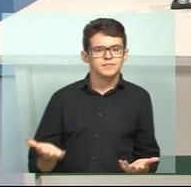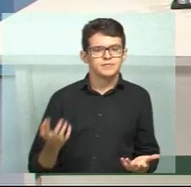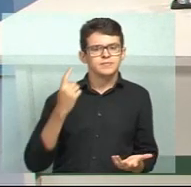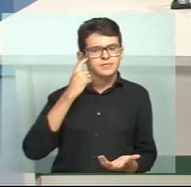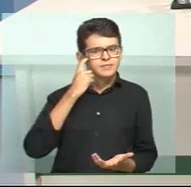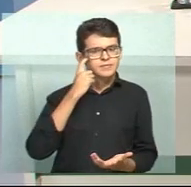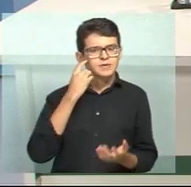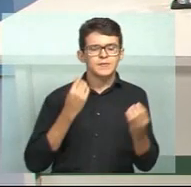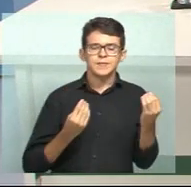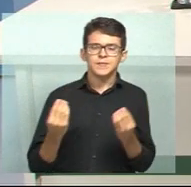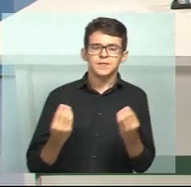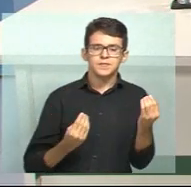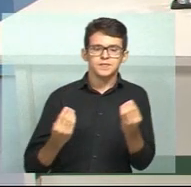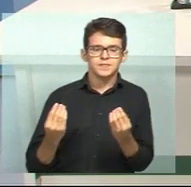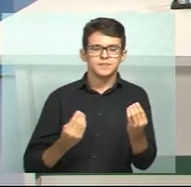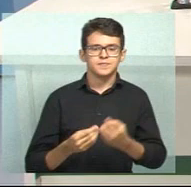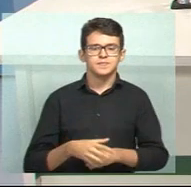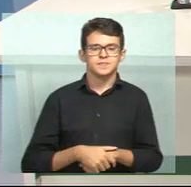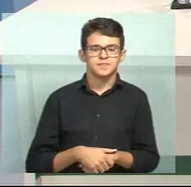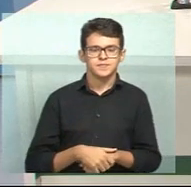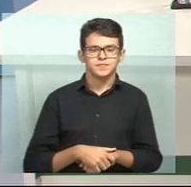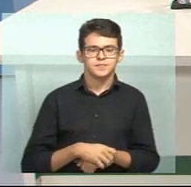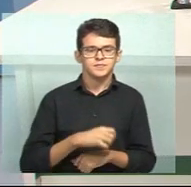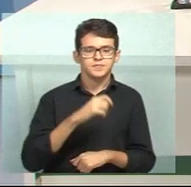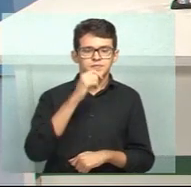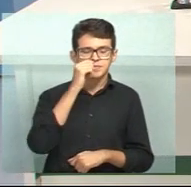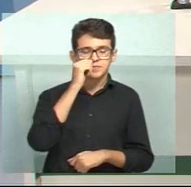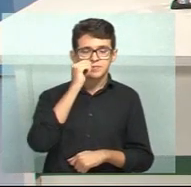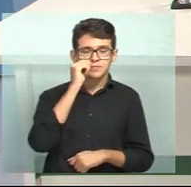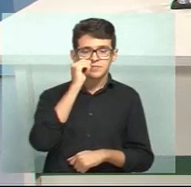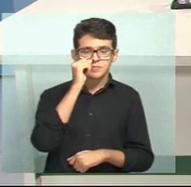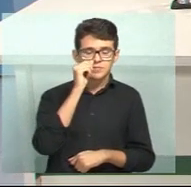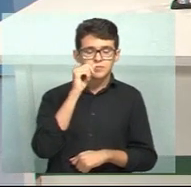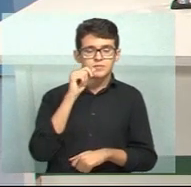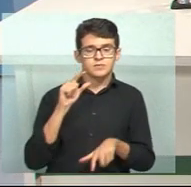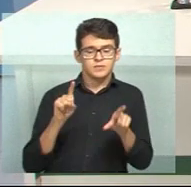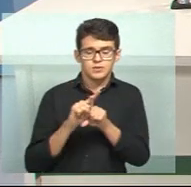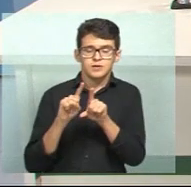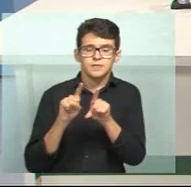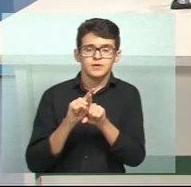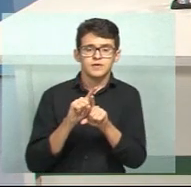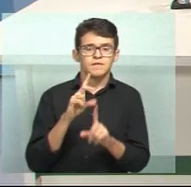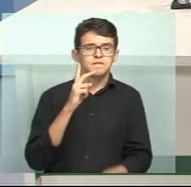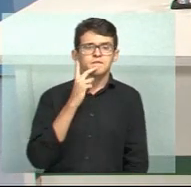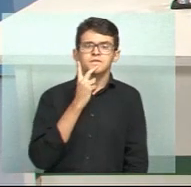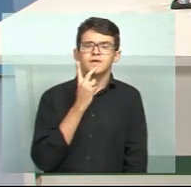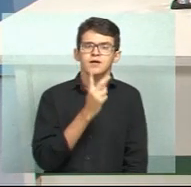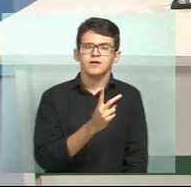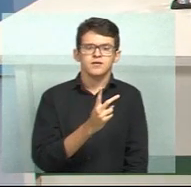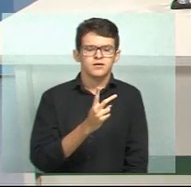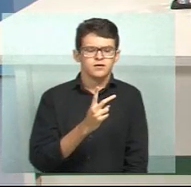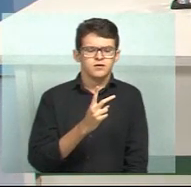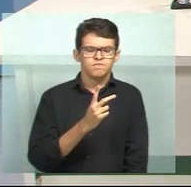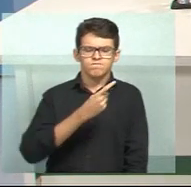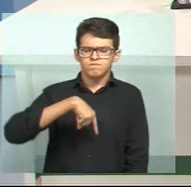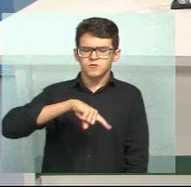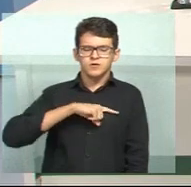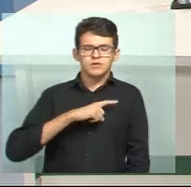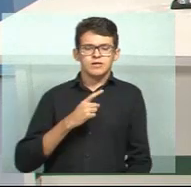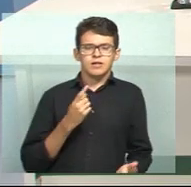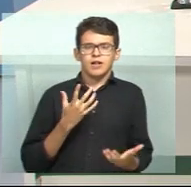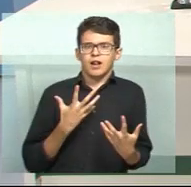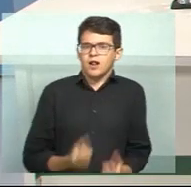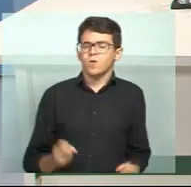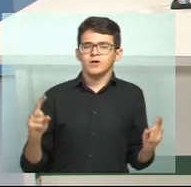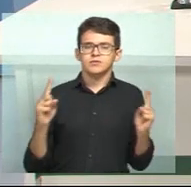diz que, e provoca, né? Quando diz que não aceitará. Quem é?